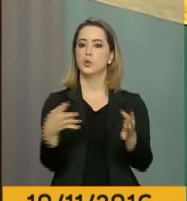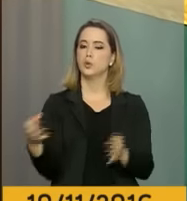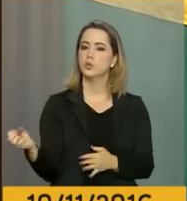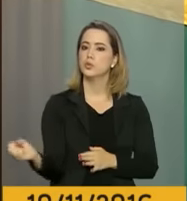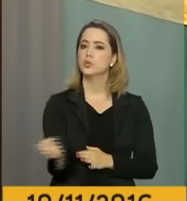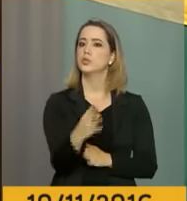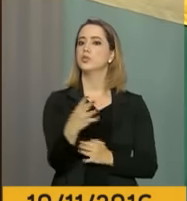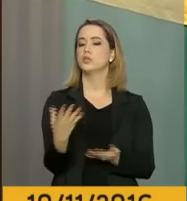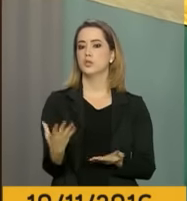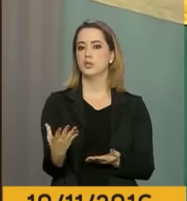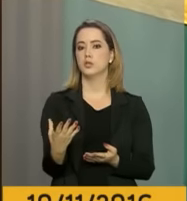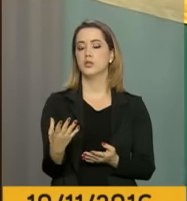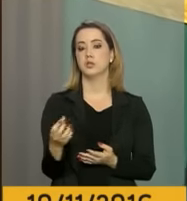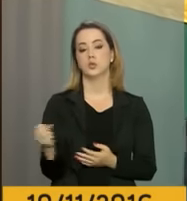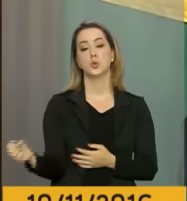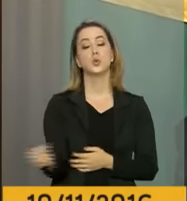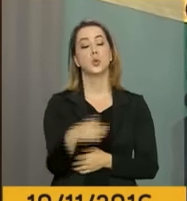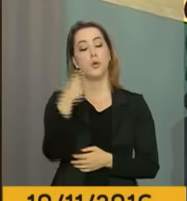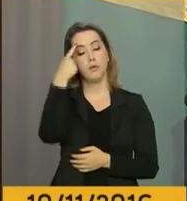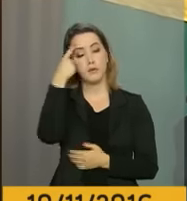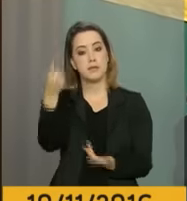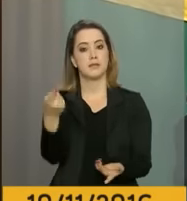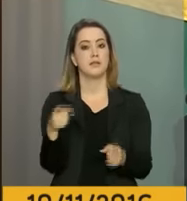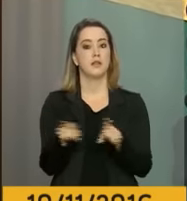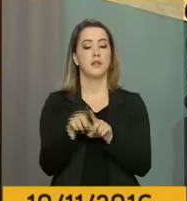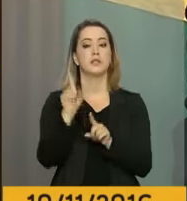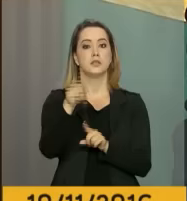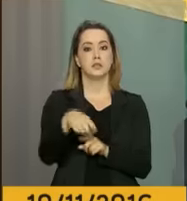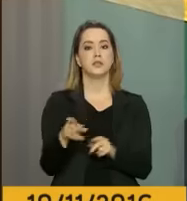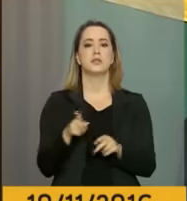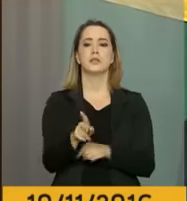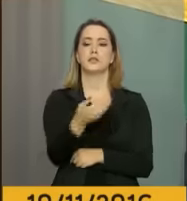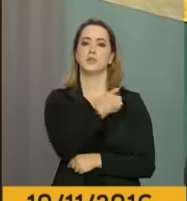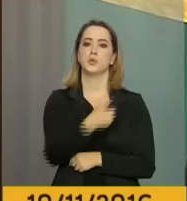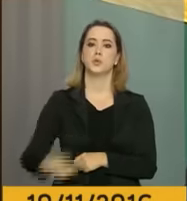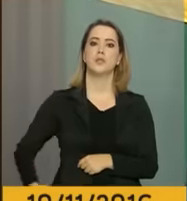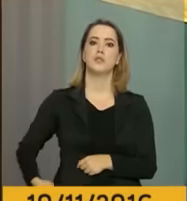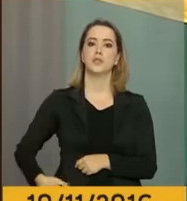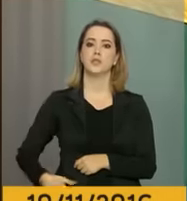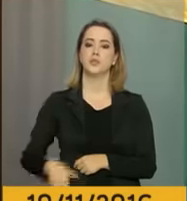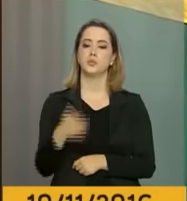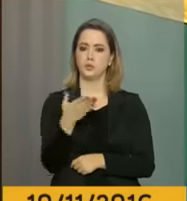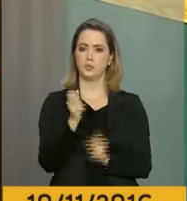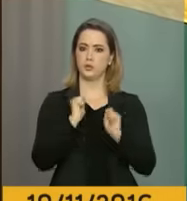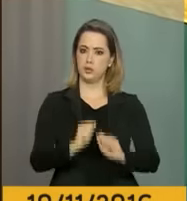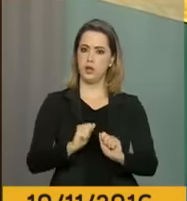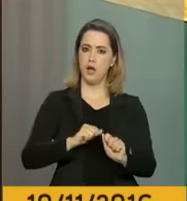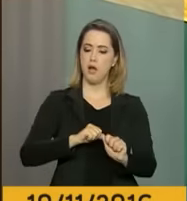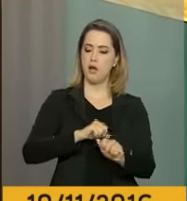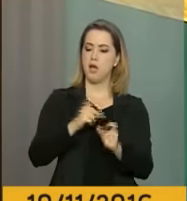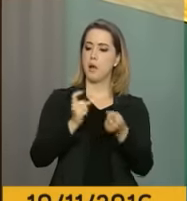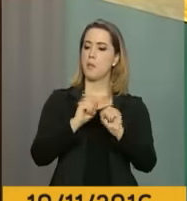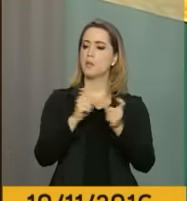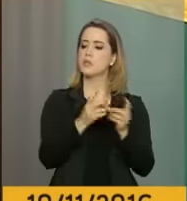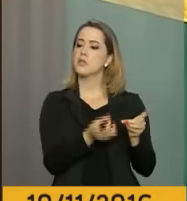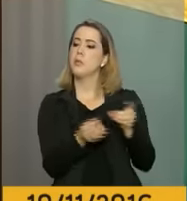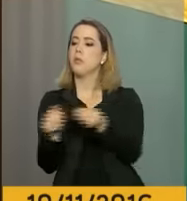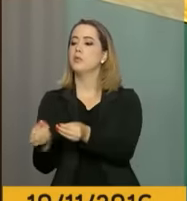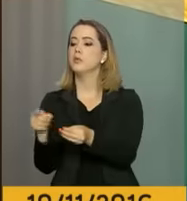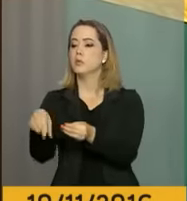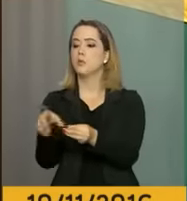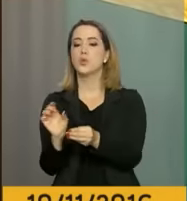de ser sempre do governo. Se me perguntar se é possível um dia transferir toda essa atividade para o setor privado, eu diria que